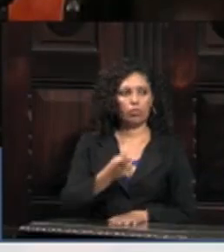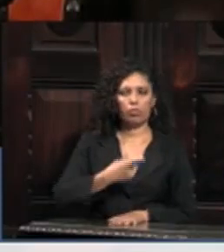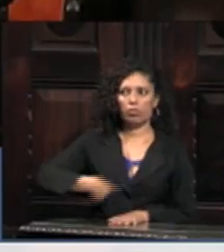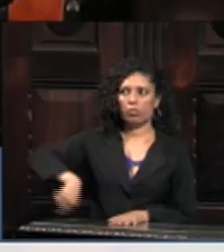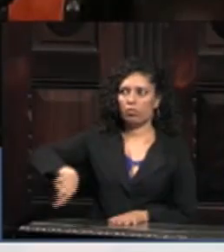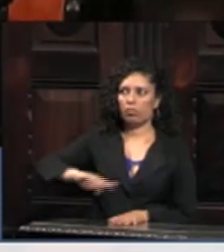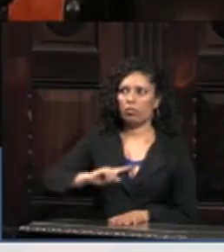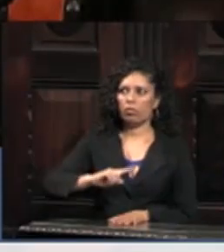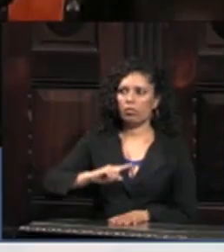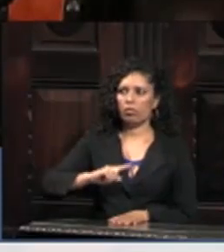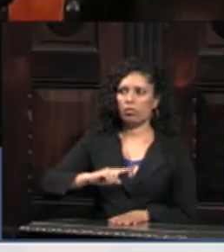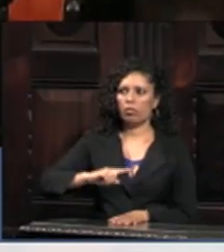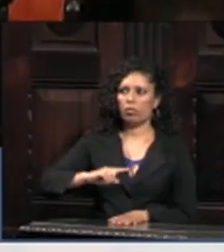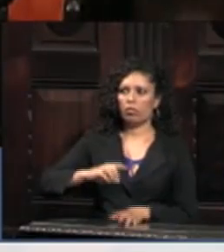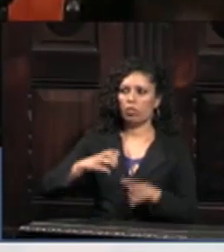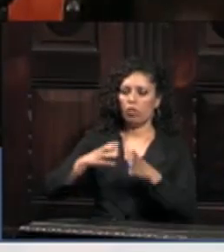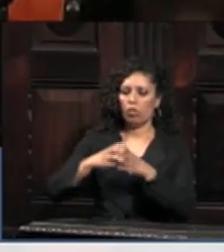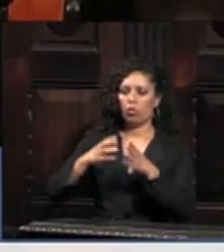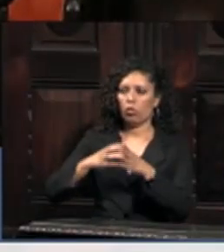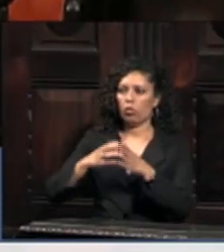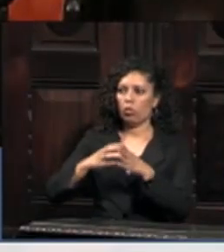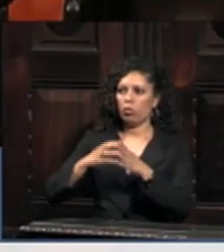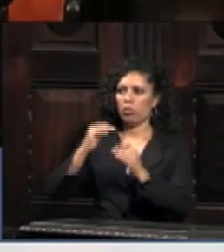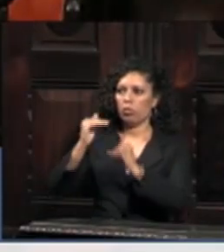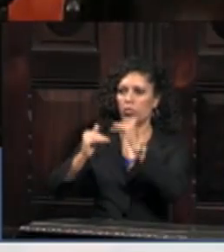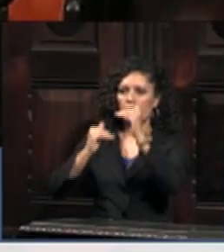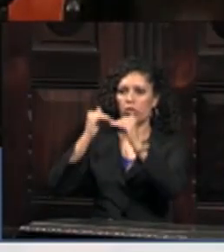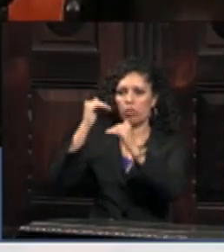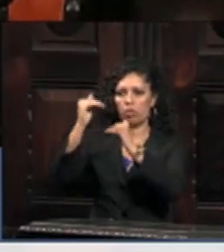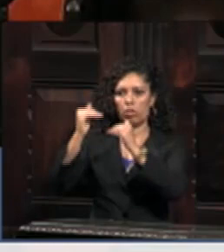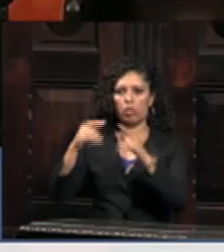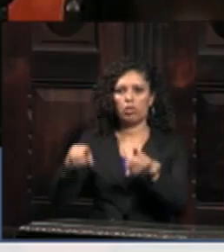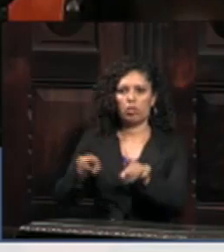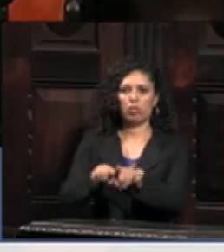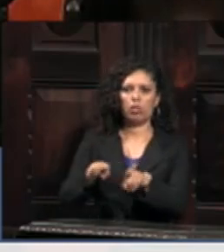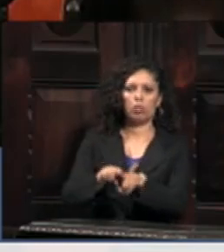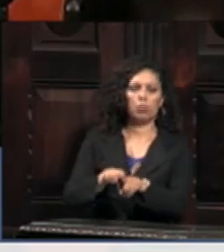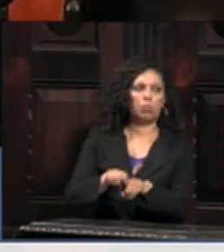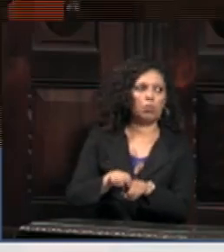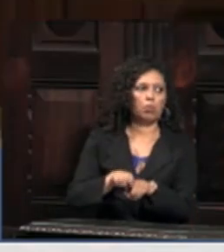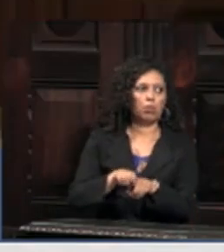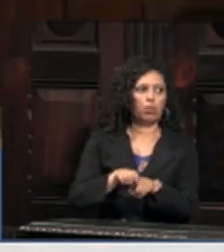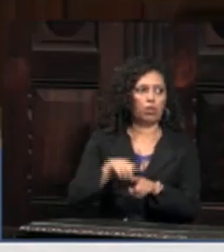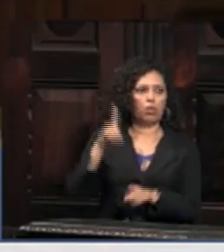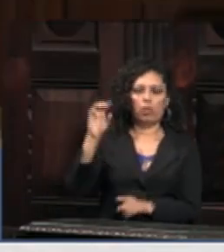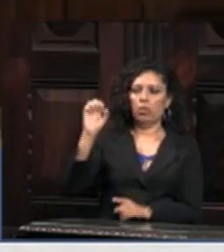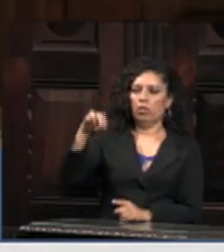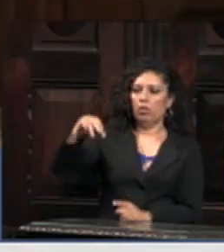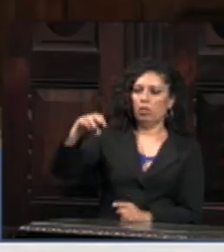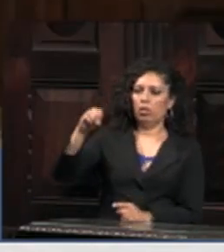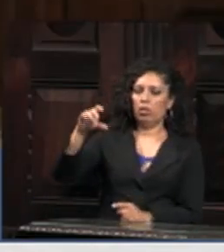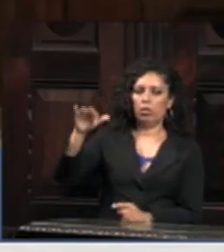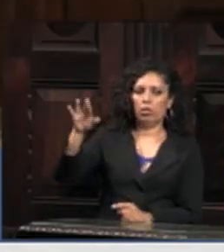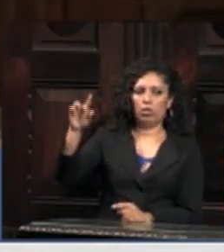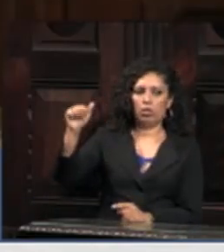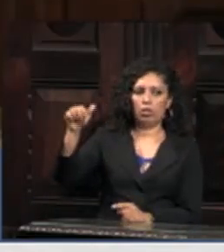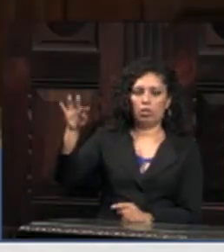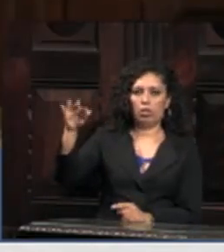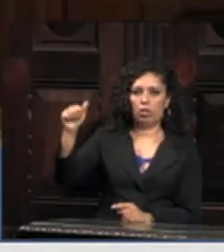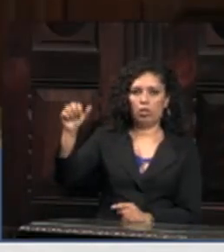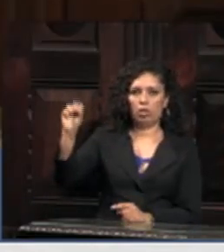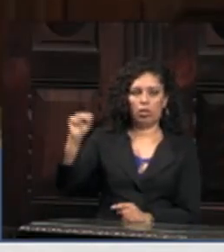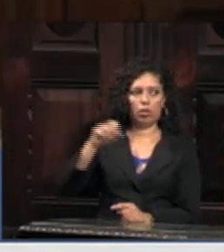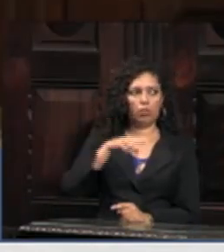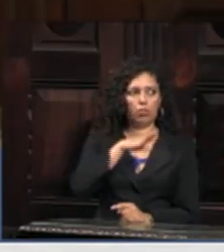Nós, progressistas e democratas, não podemos nos silenciar mesmo diante